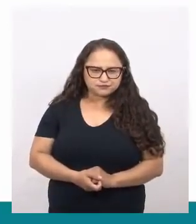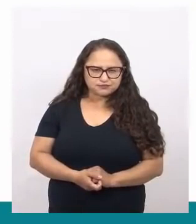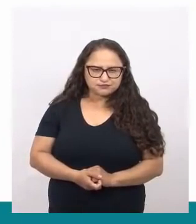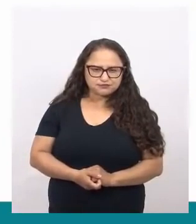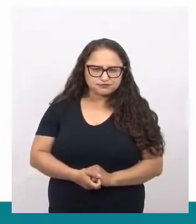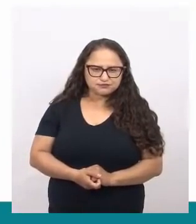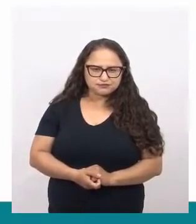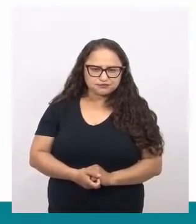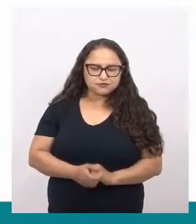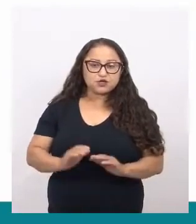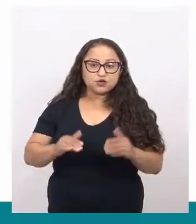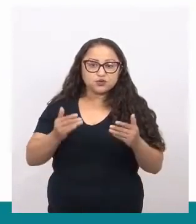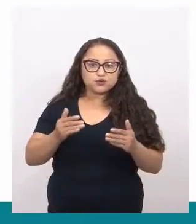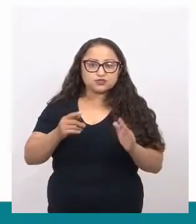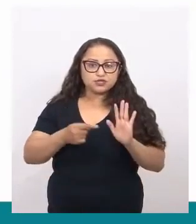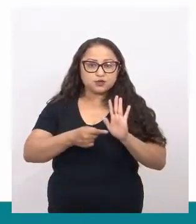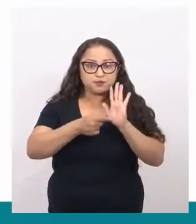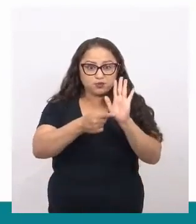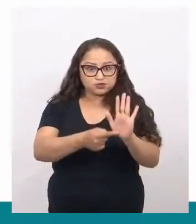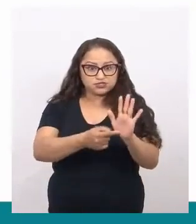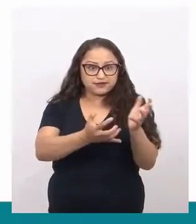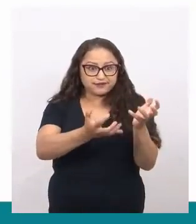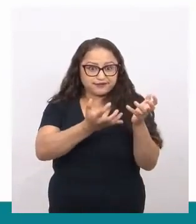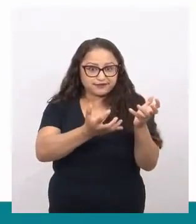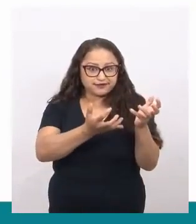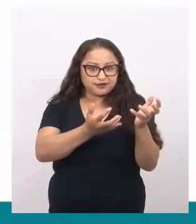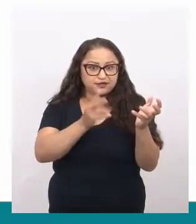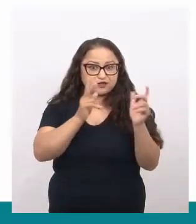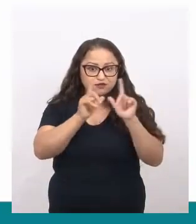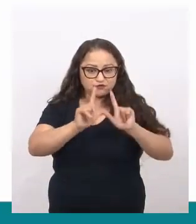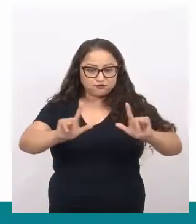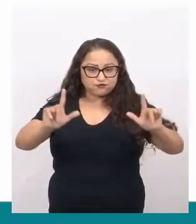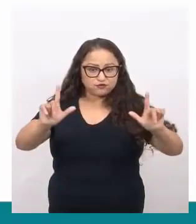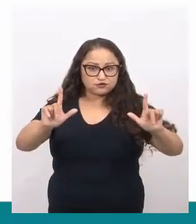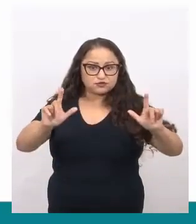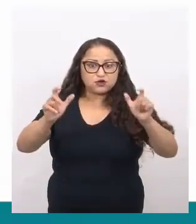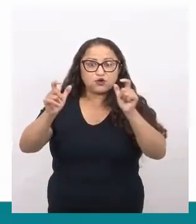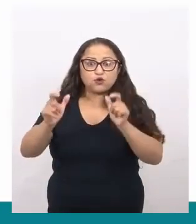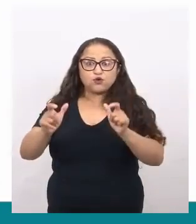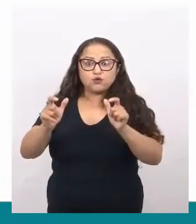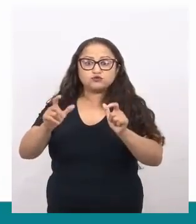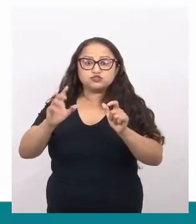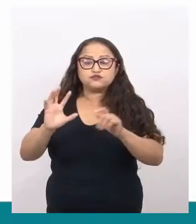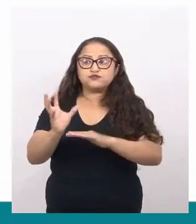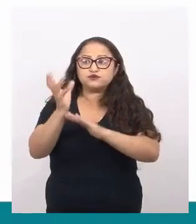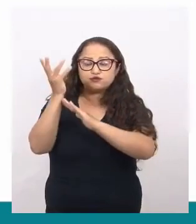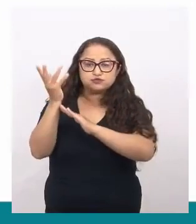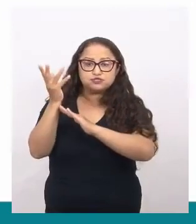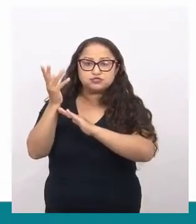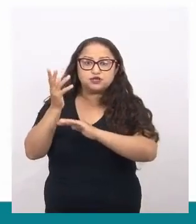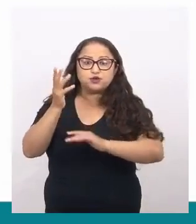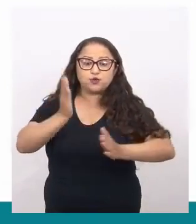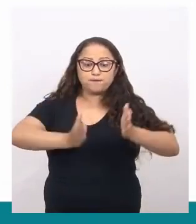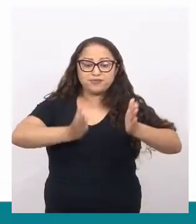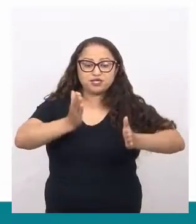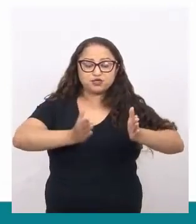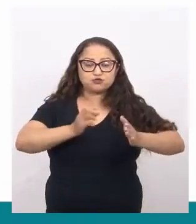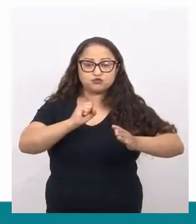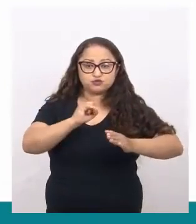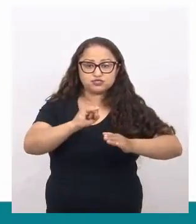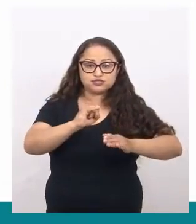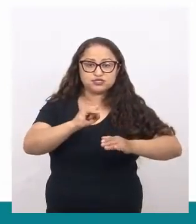Aqui, ó. Quando ele for manifestar interesse, ele consegue visualizar o turno que essa disciplina vai ocorrer, tá? Então, ele verifica que essa